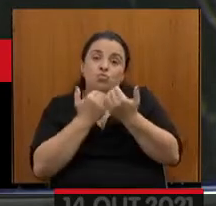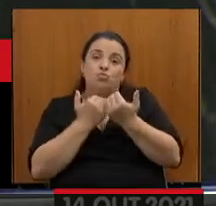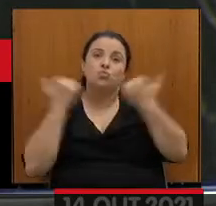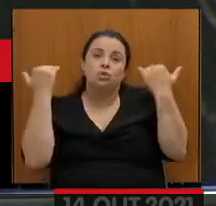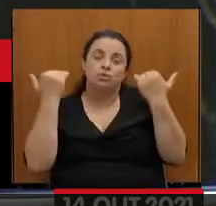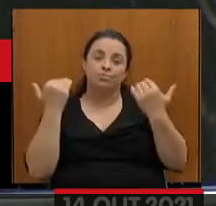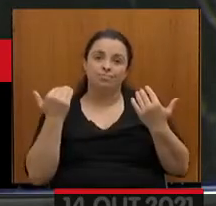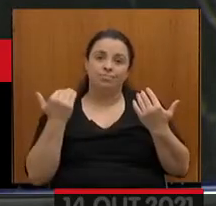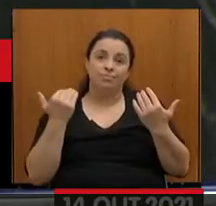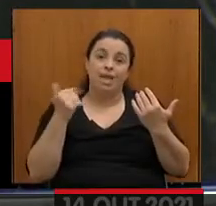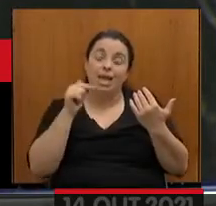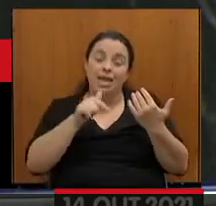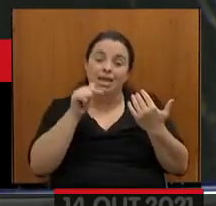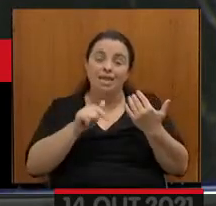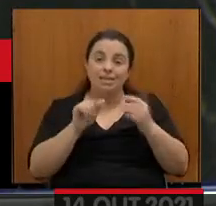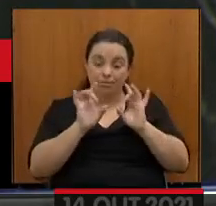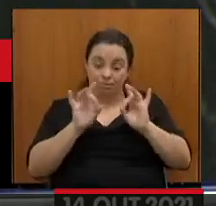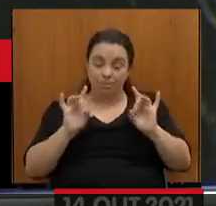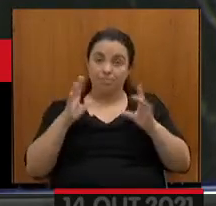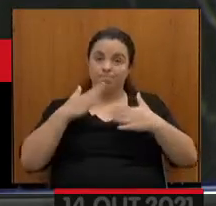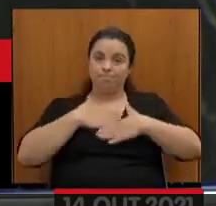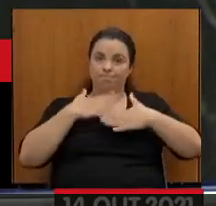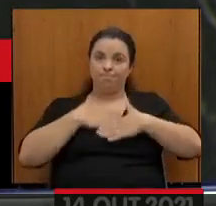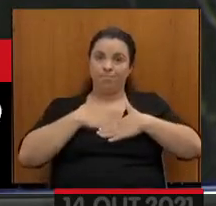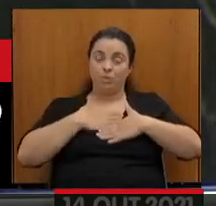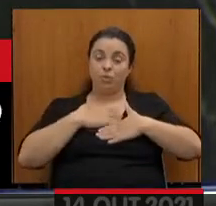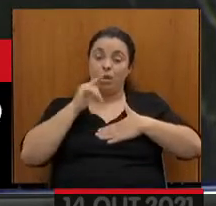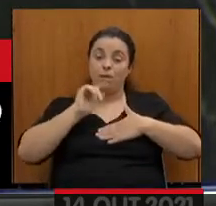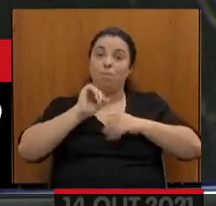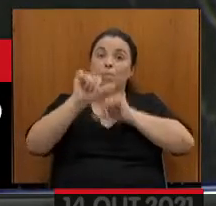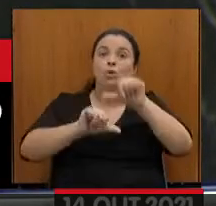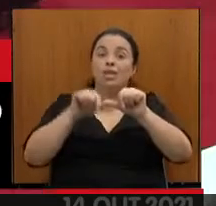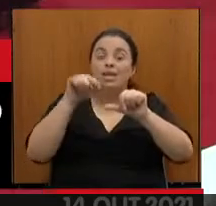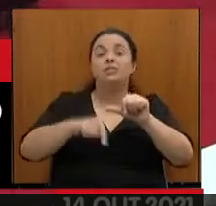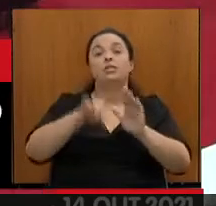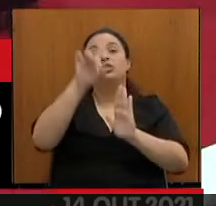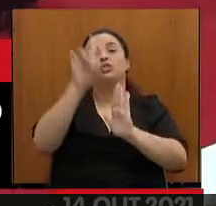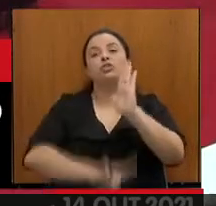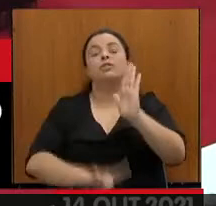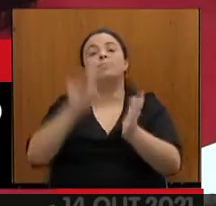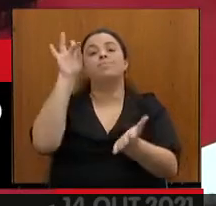direito. E é por isso que eu estou aqui. Muito obrigada.